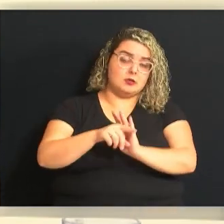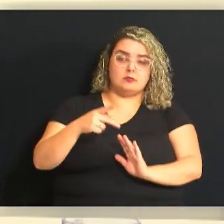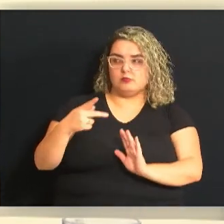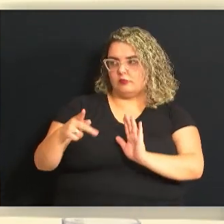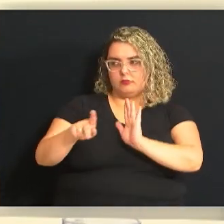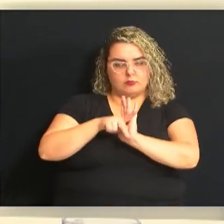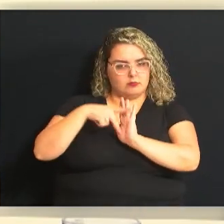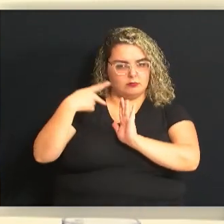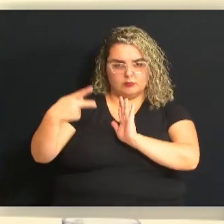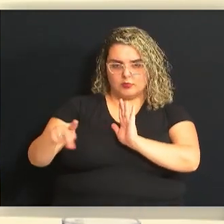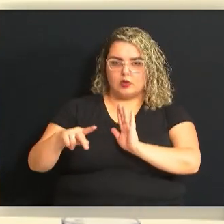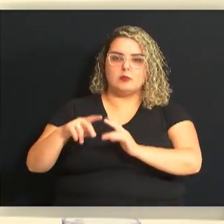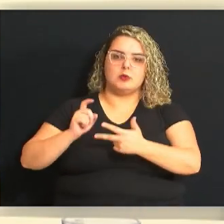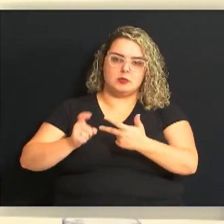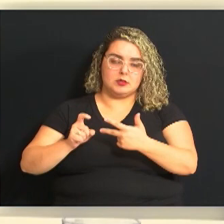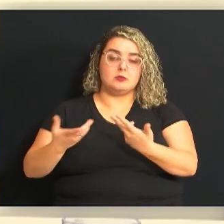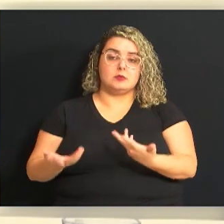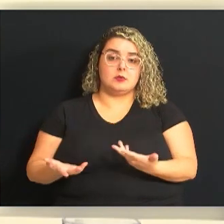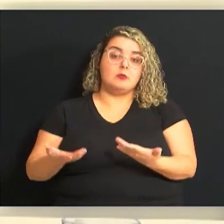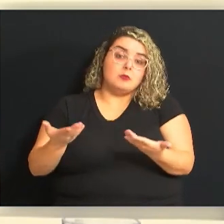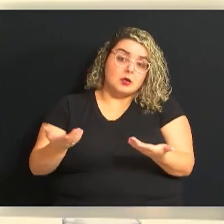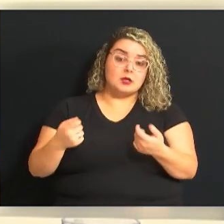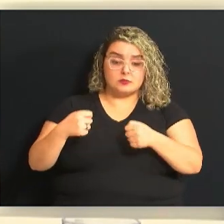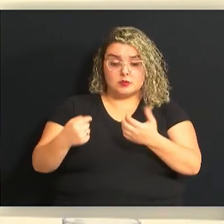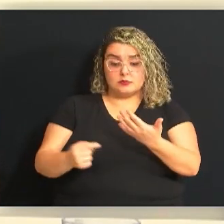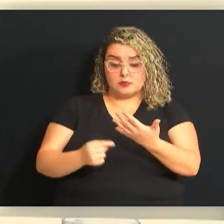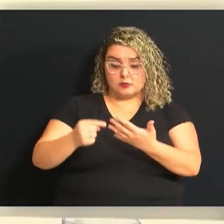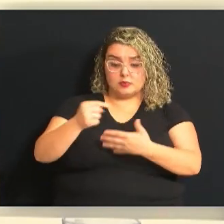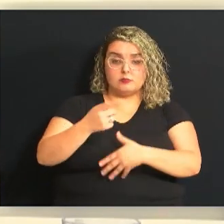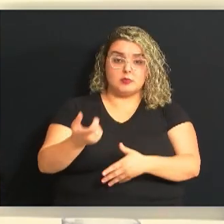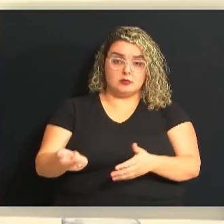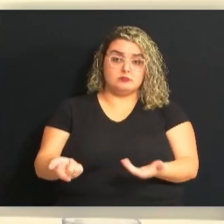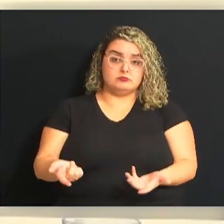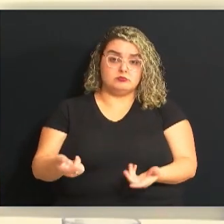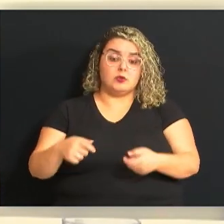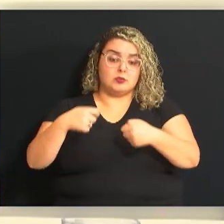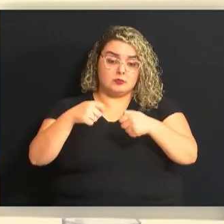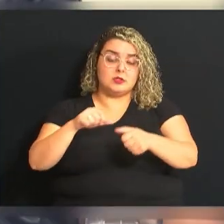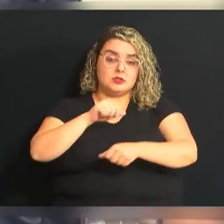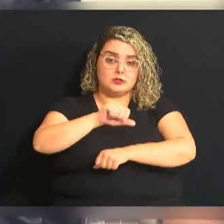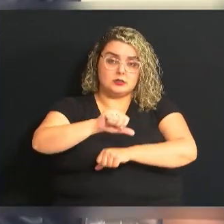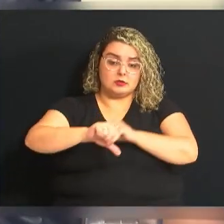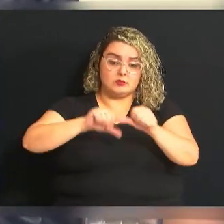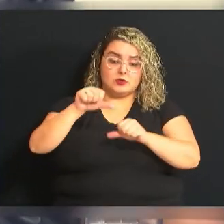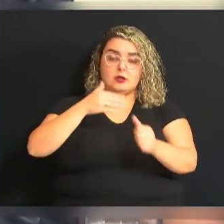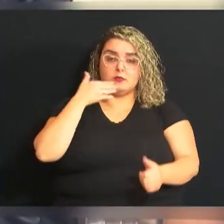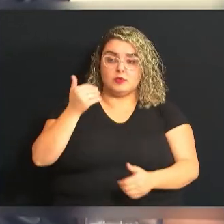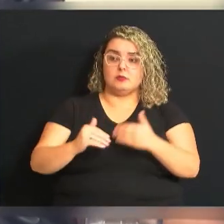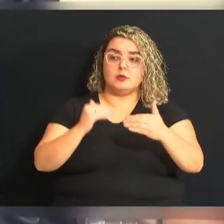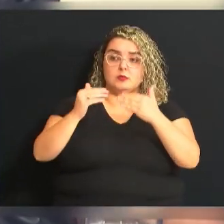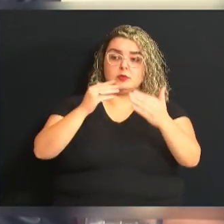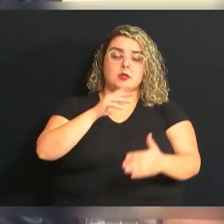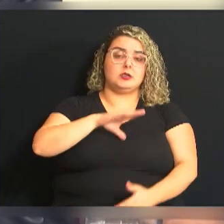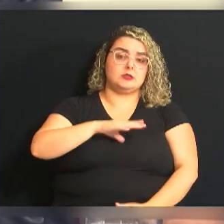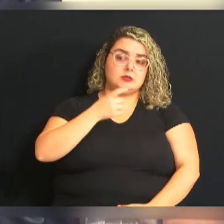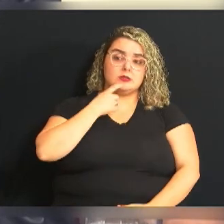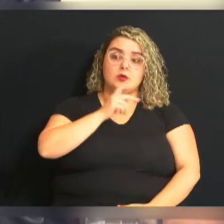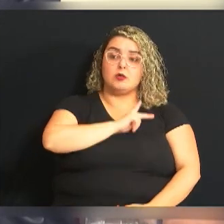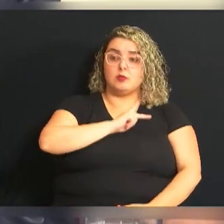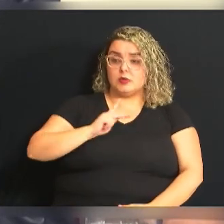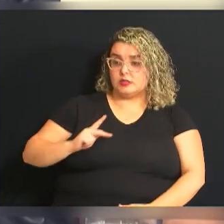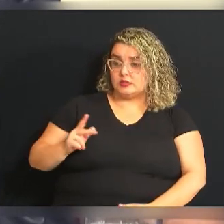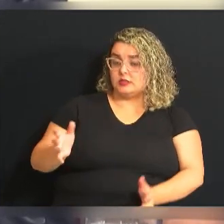Luiz Rossini e Jorge Schneider, que fazem parte da comissão, que também fizeram suas ponderações. Na prática do dia a